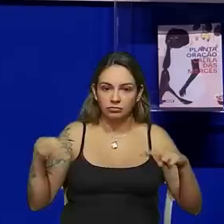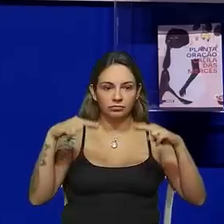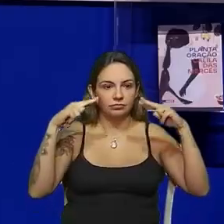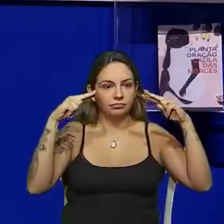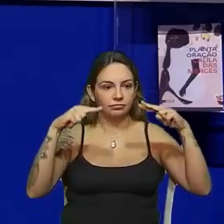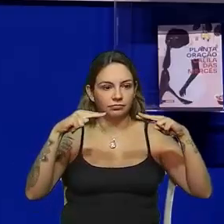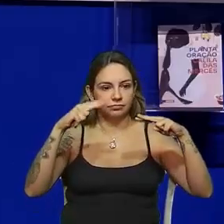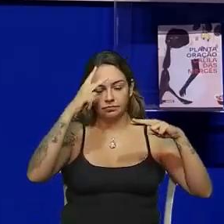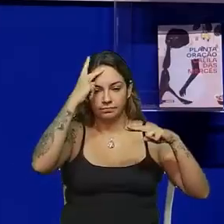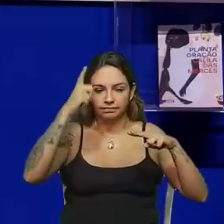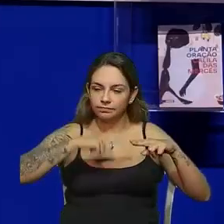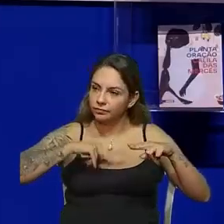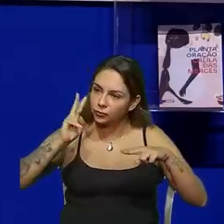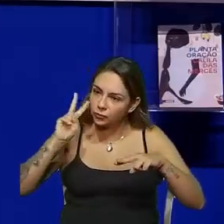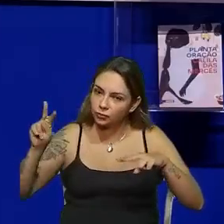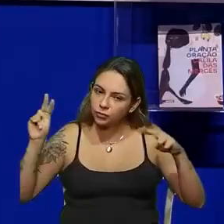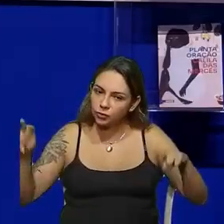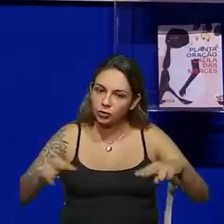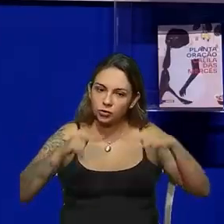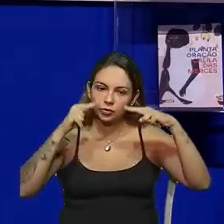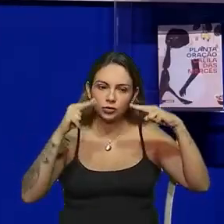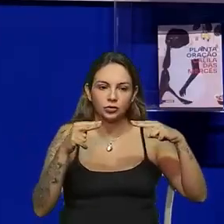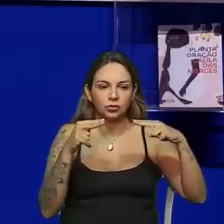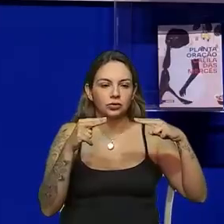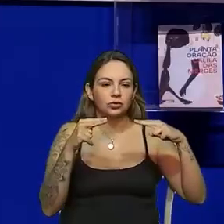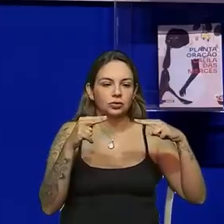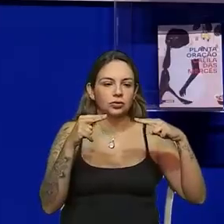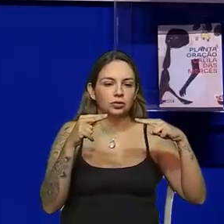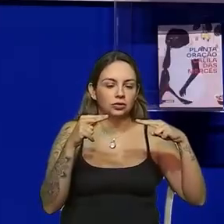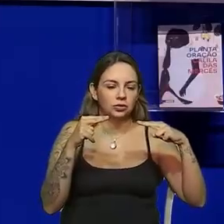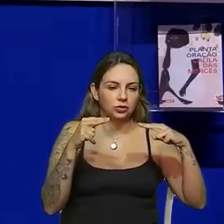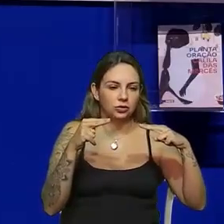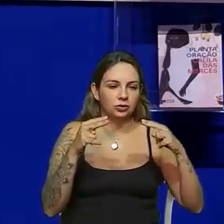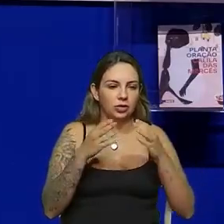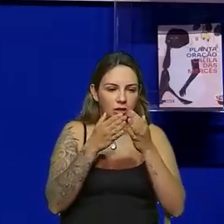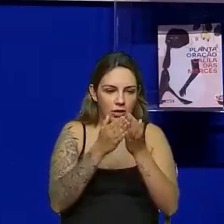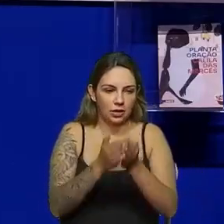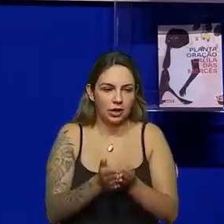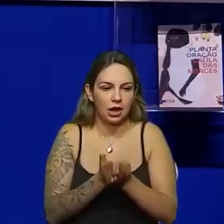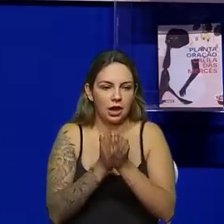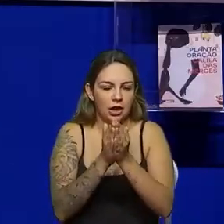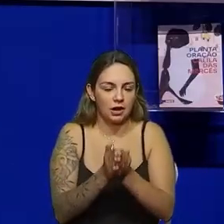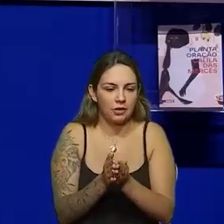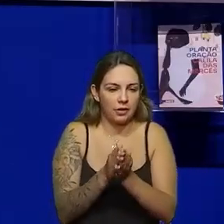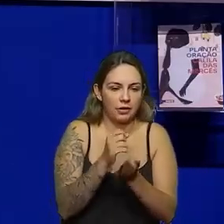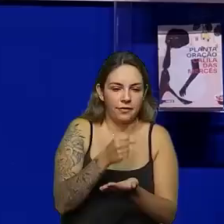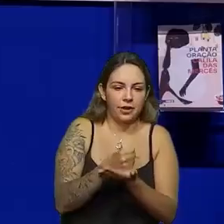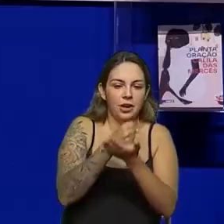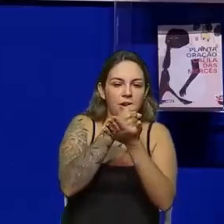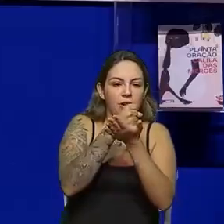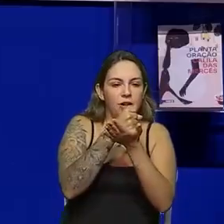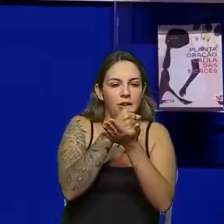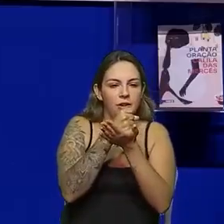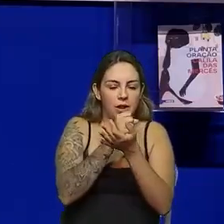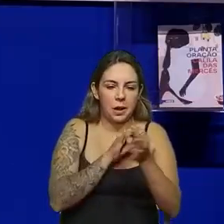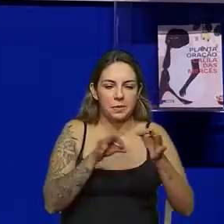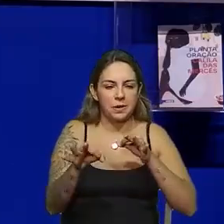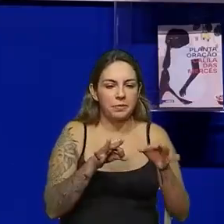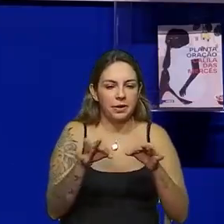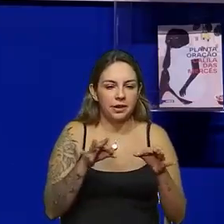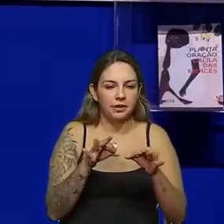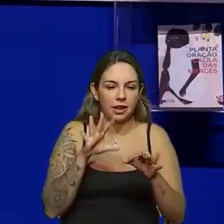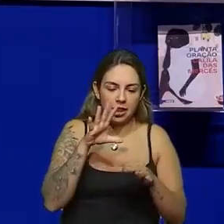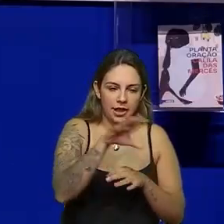rosto da outra pessoa que está com você na jangada. Jangada é salvação e